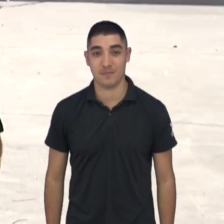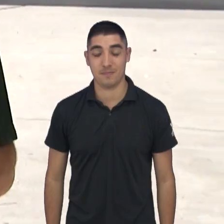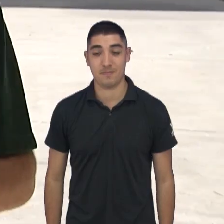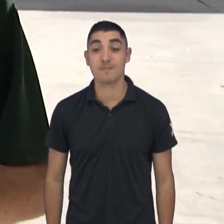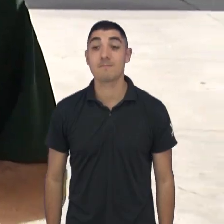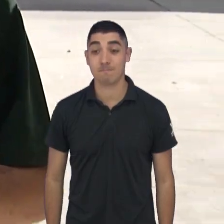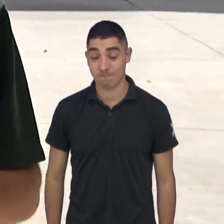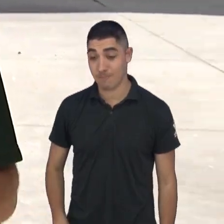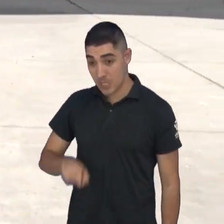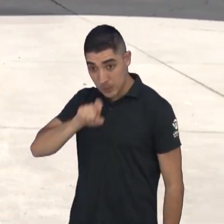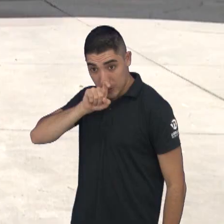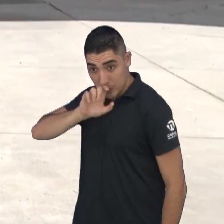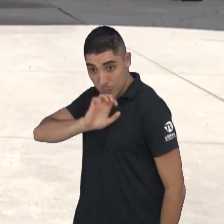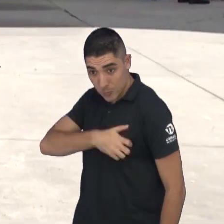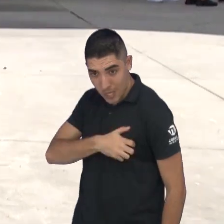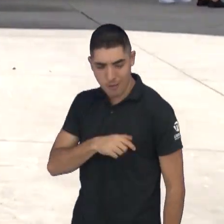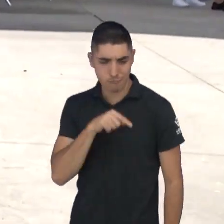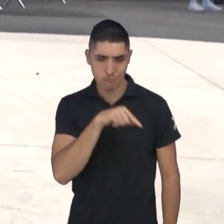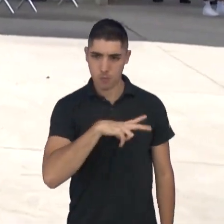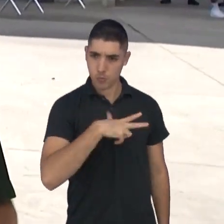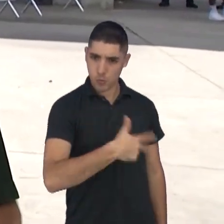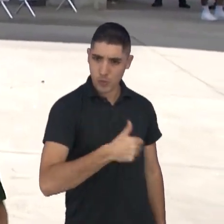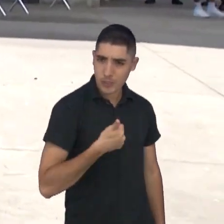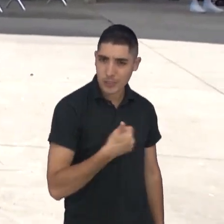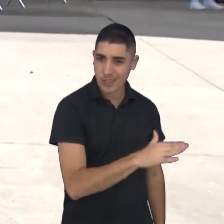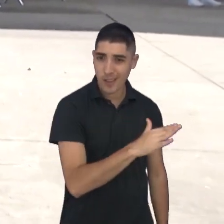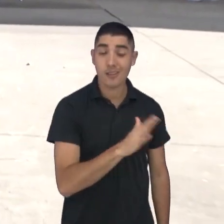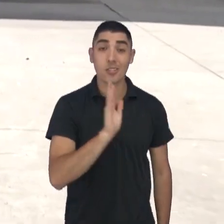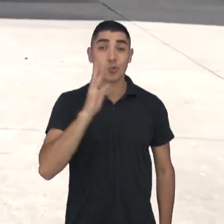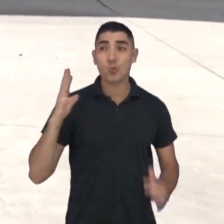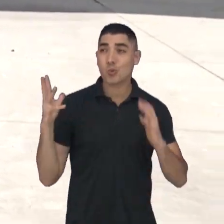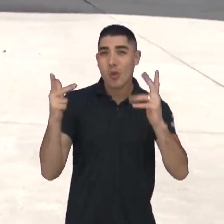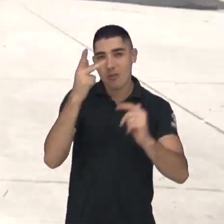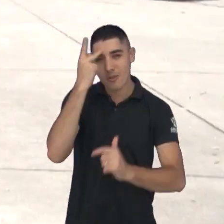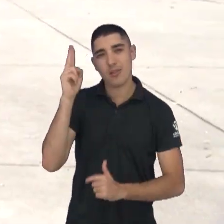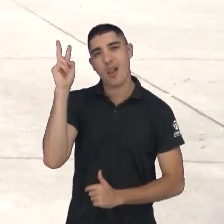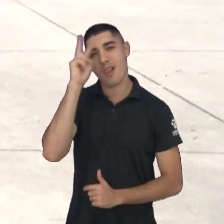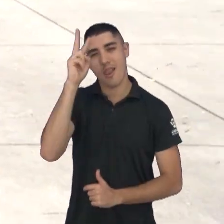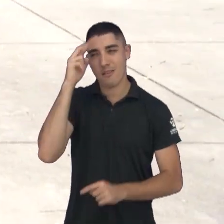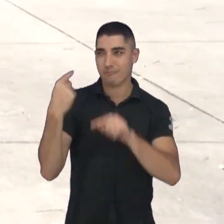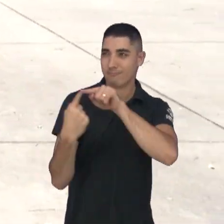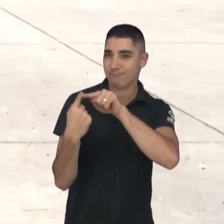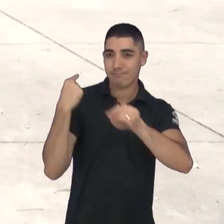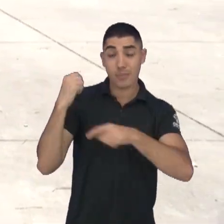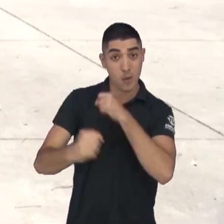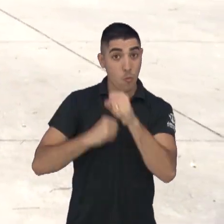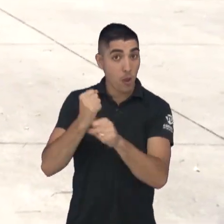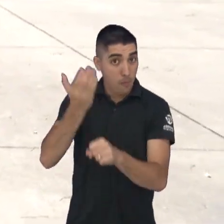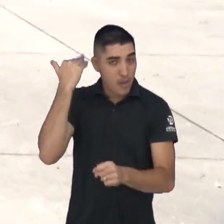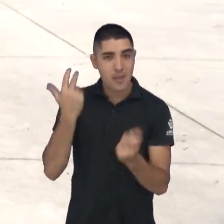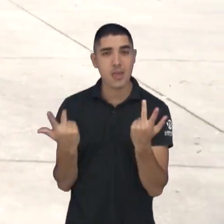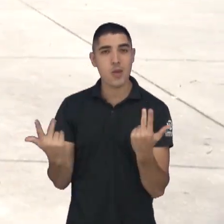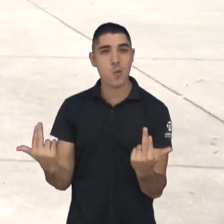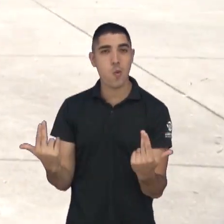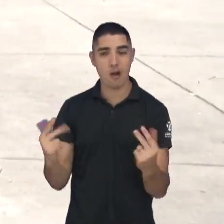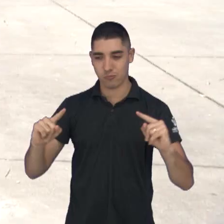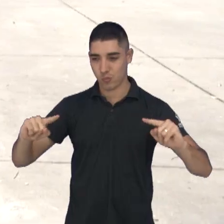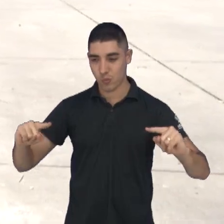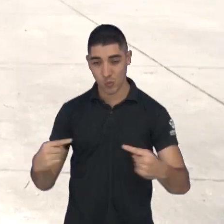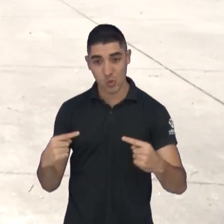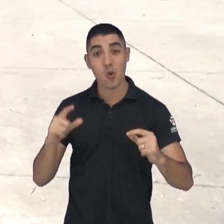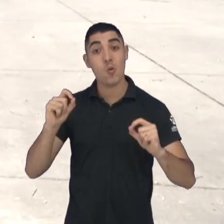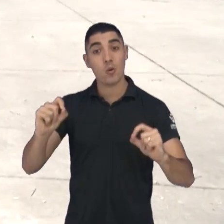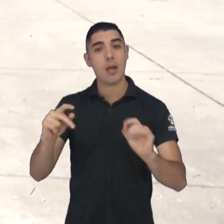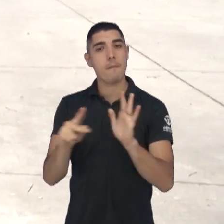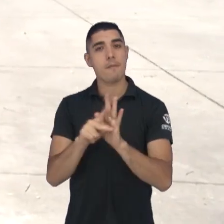e Portuguesa Santista, um confronto ainda recente na memória do torcedor joseense. Afinal, foram as equipes que fizeram a última